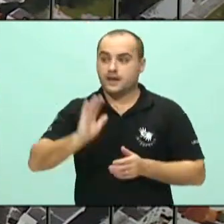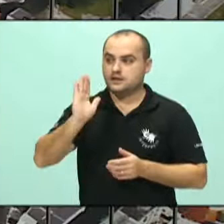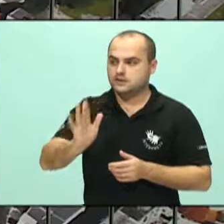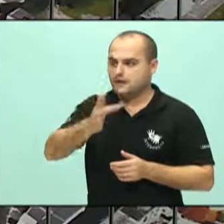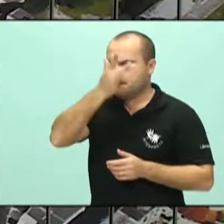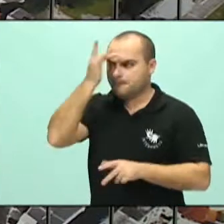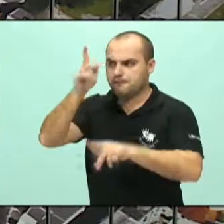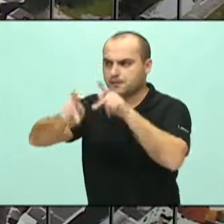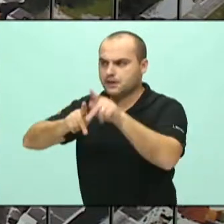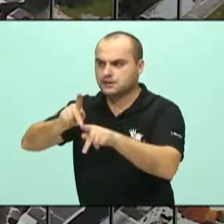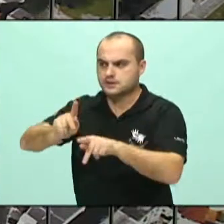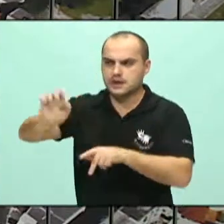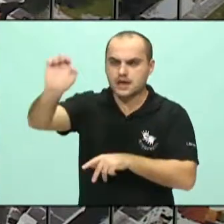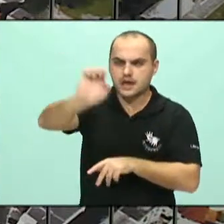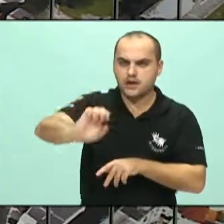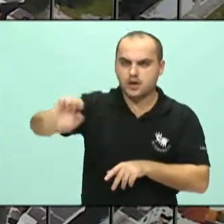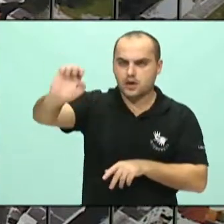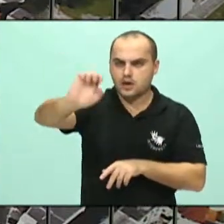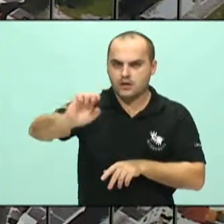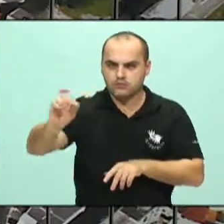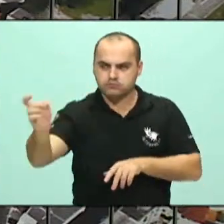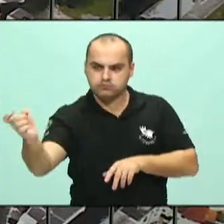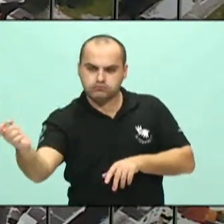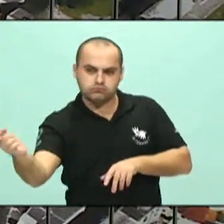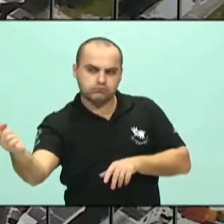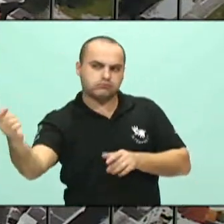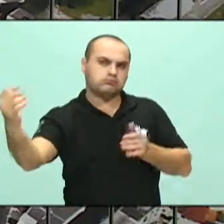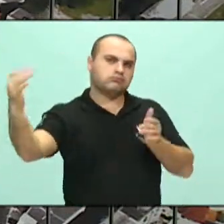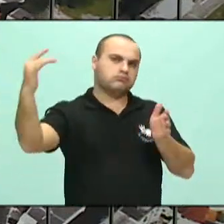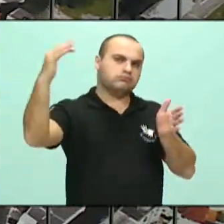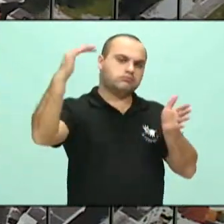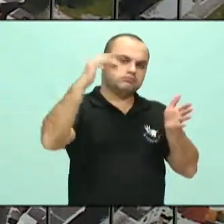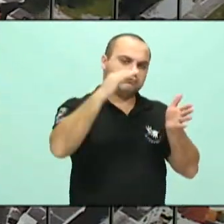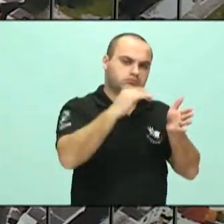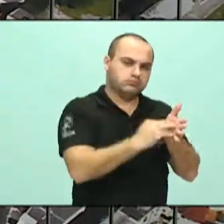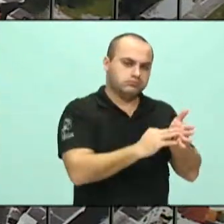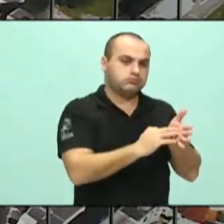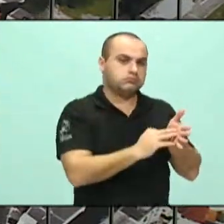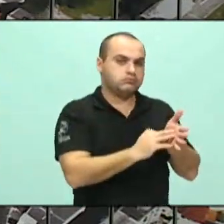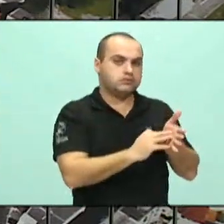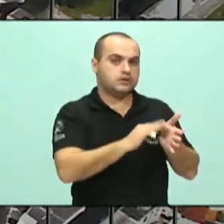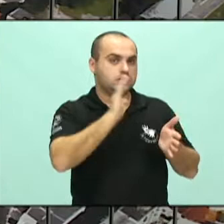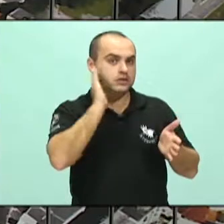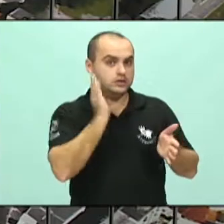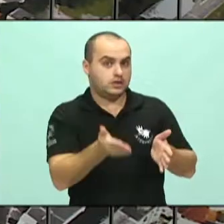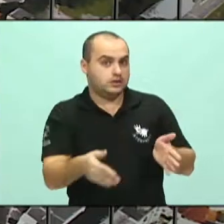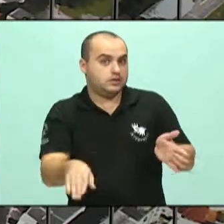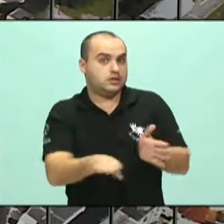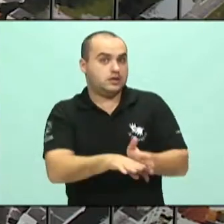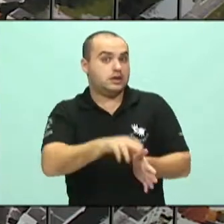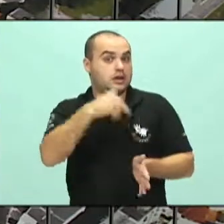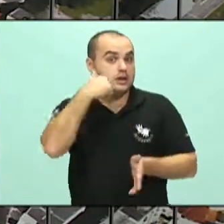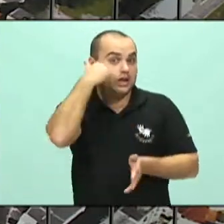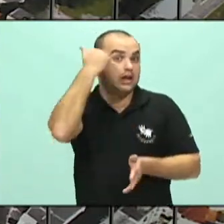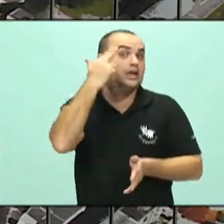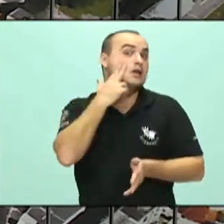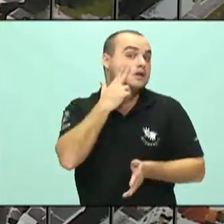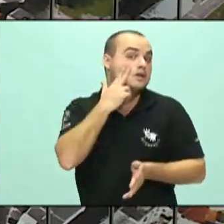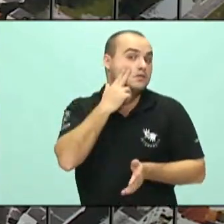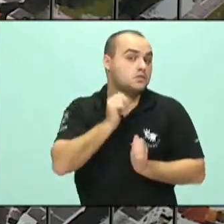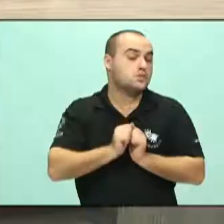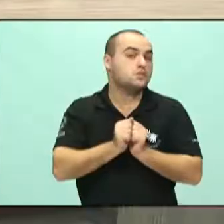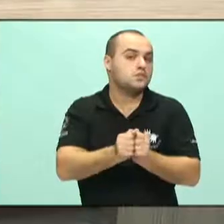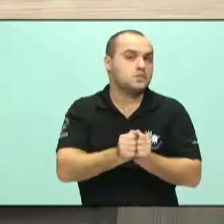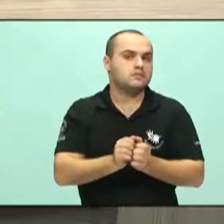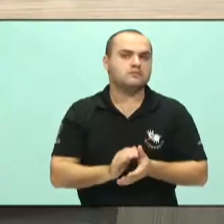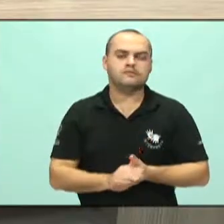europeus, e alguns europeus já vieram com... Os negros também vieram juntos, não podemos... Os primeiros que vieram